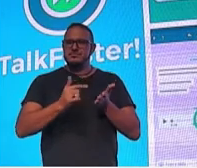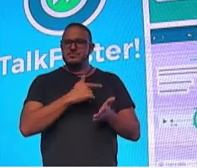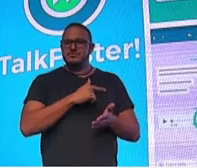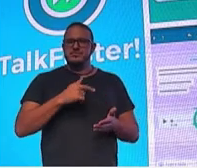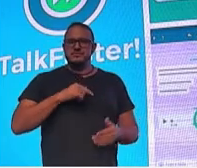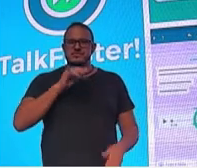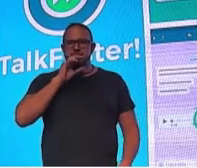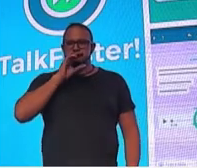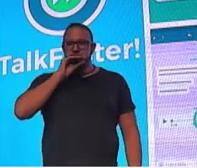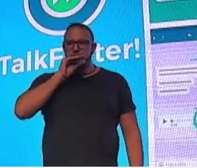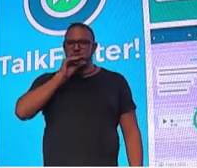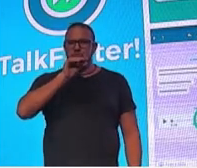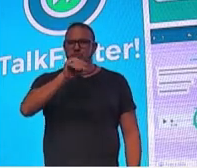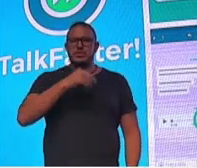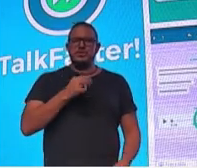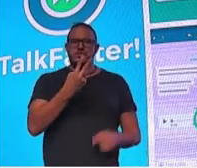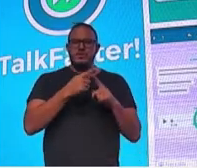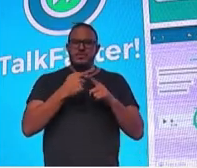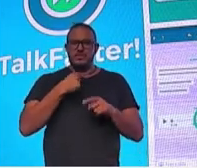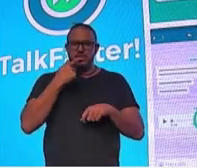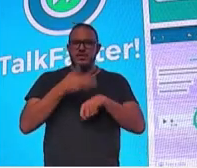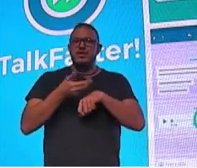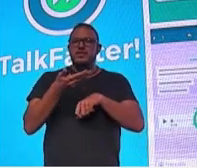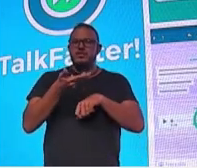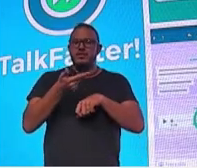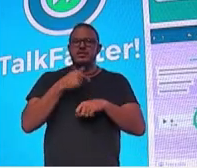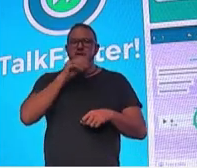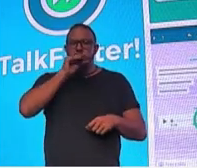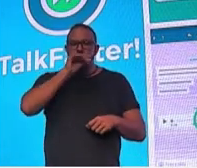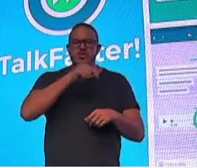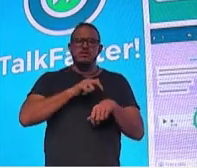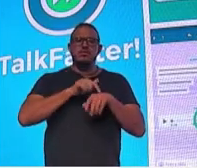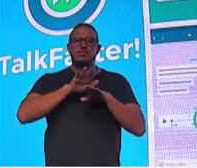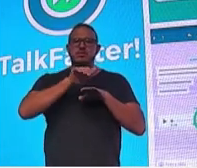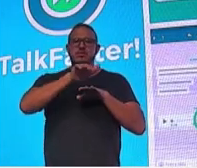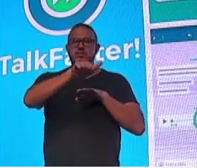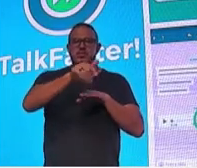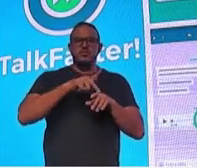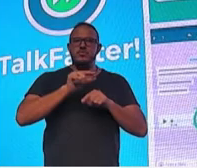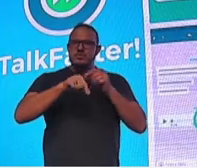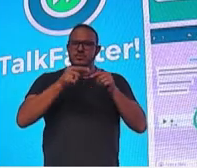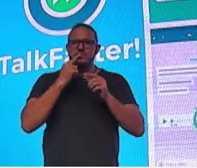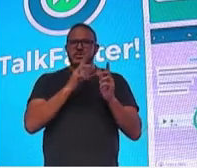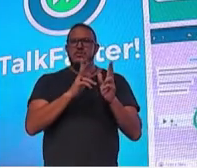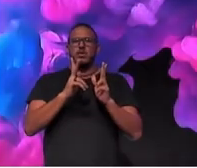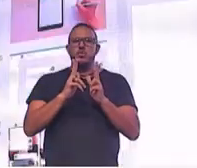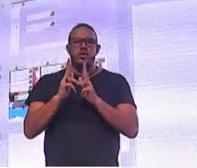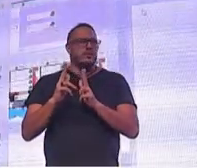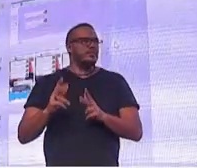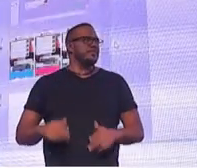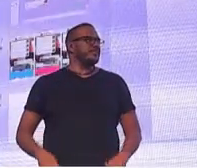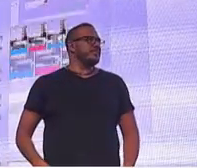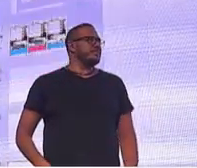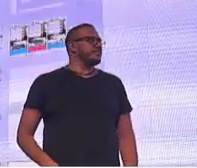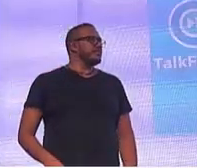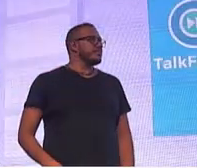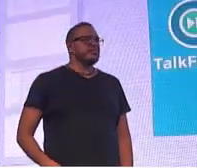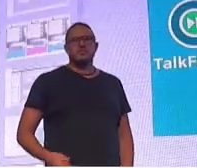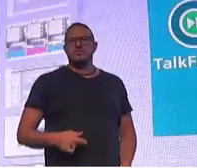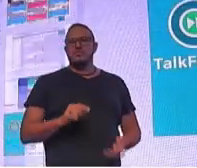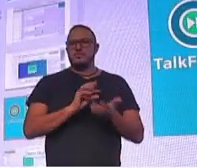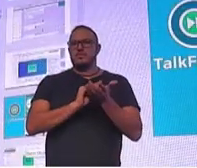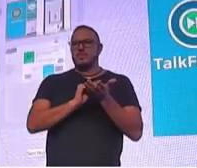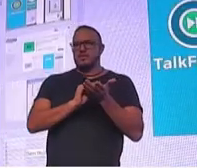você consegue acelerar até 2 vezes a velocidade do áudio e pular os espaços que estão excelentes. É muito bacana. Anotaram o nome,